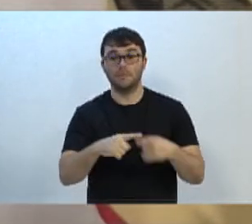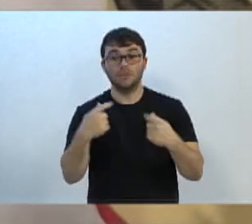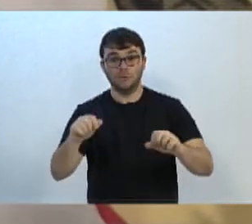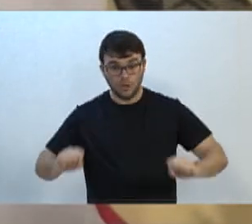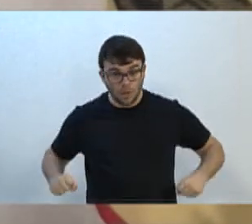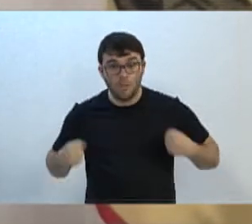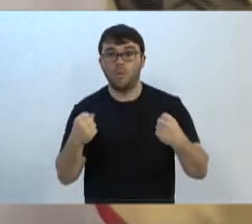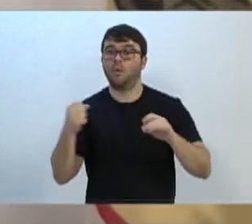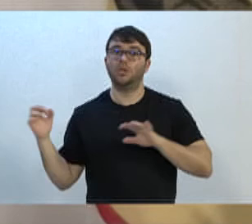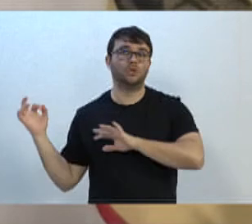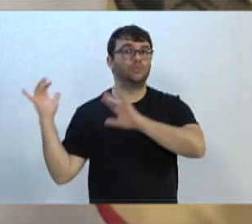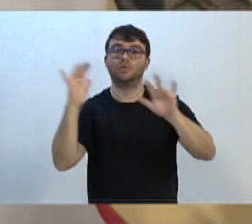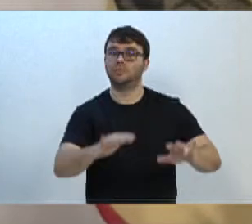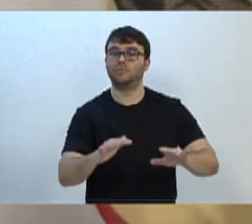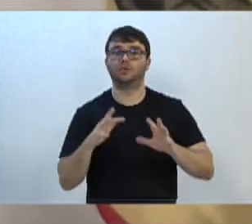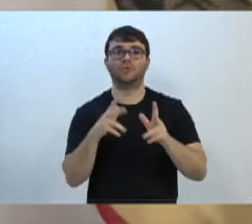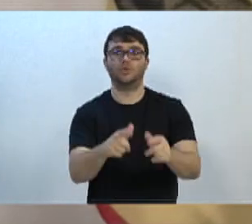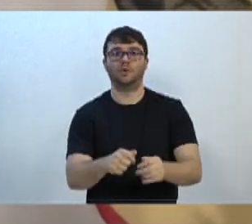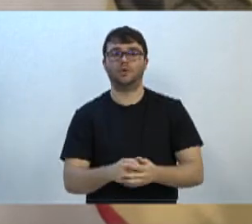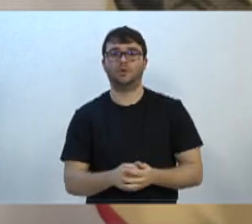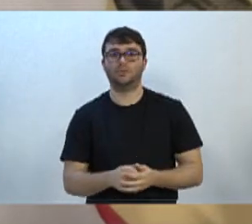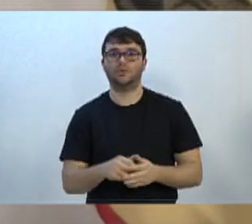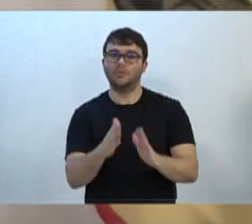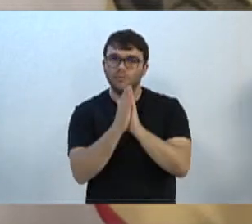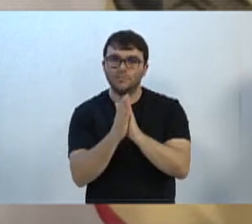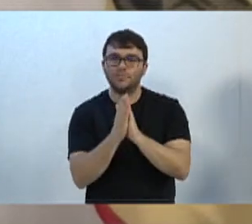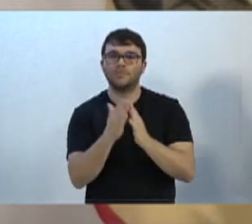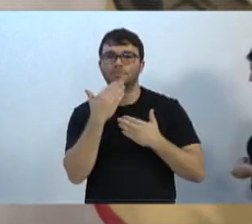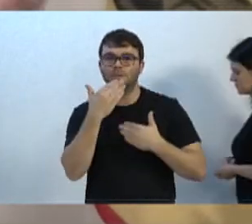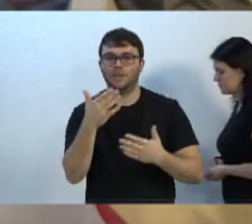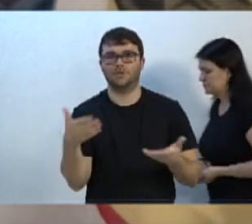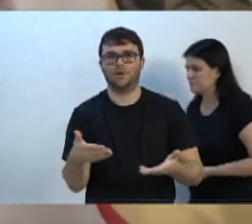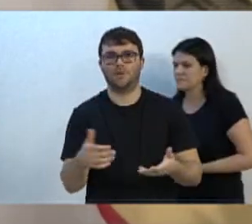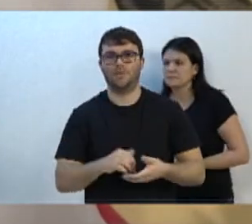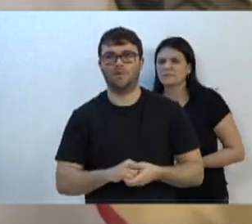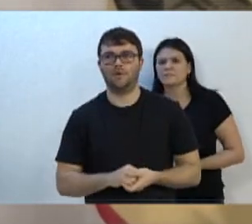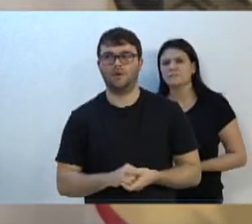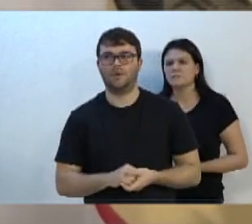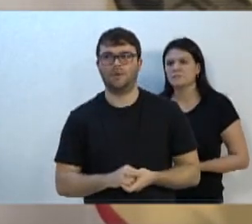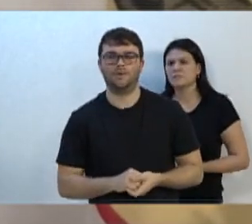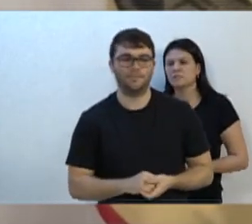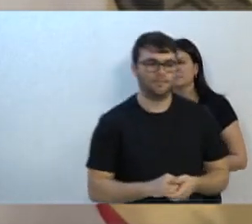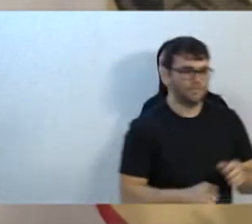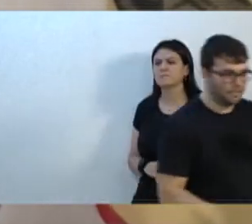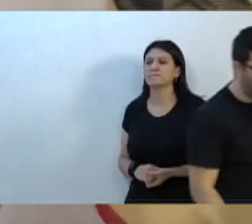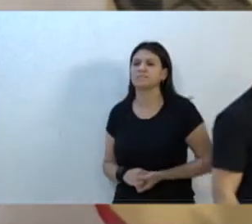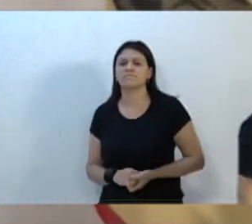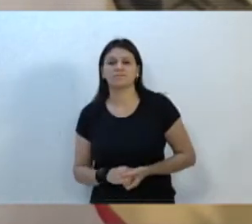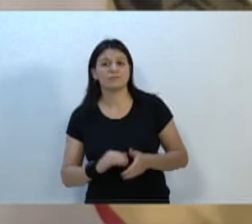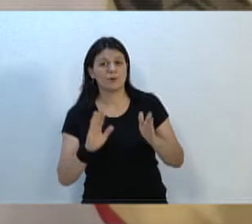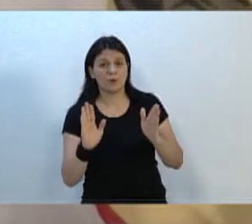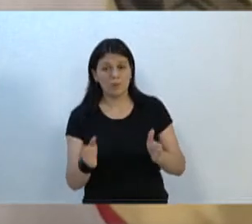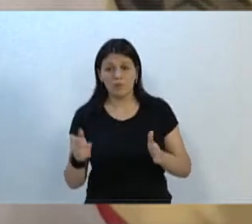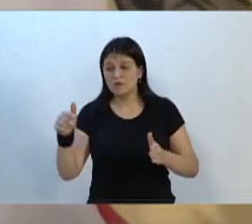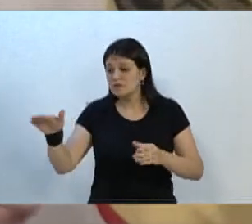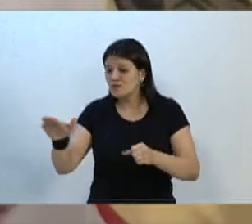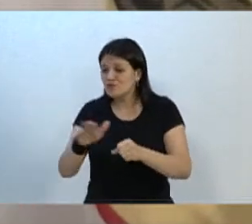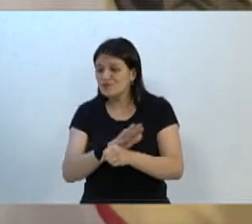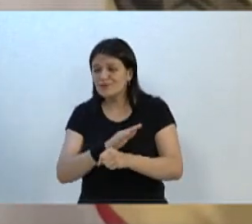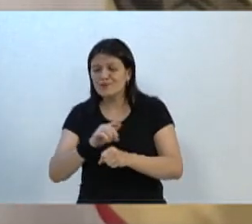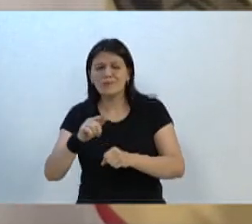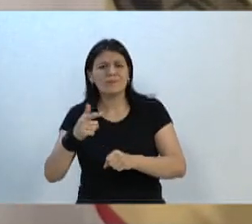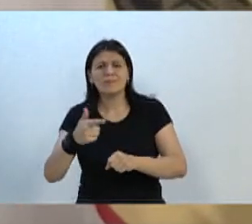de todos E é isso que eu tô pedindo aqui agora hoje era para estar cheio isso aqui não está Porque Ronaldo